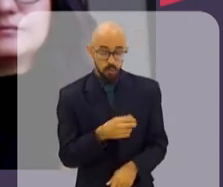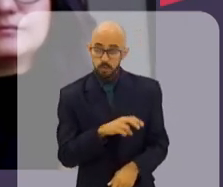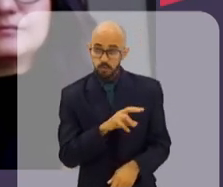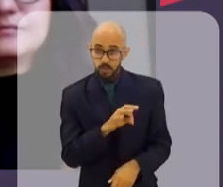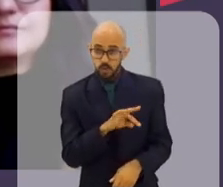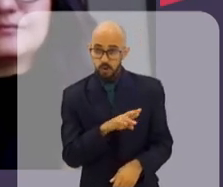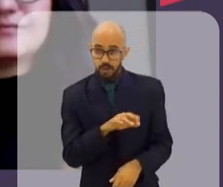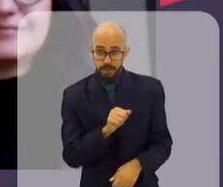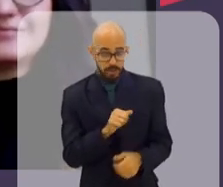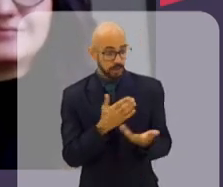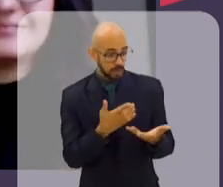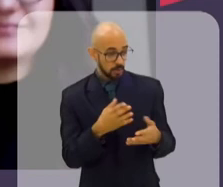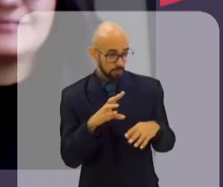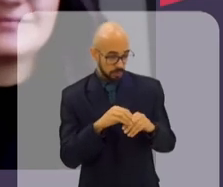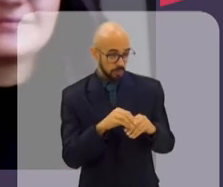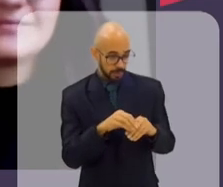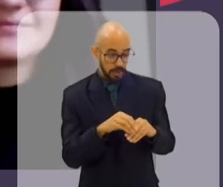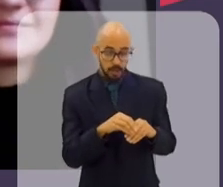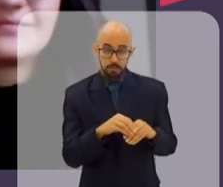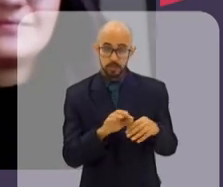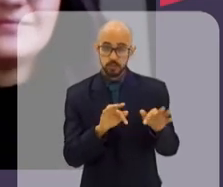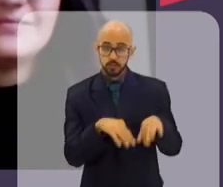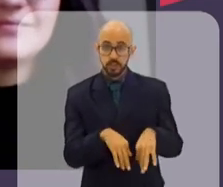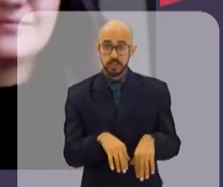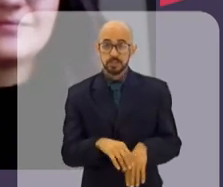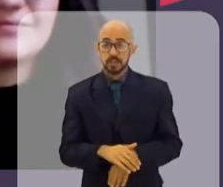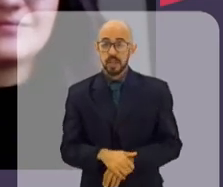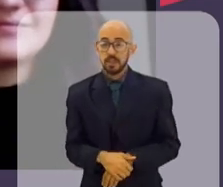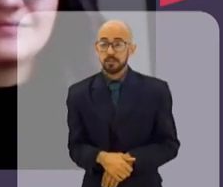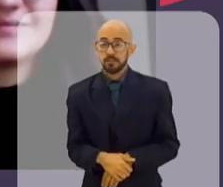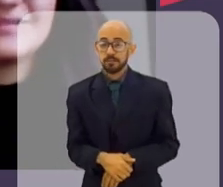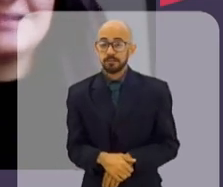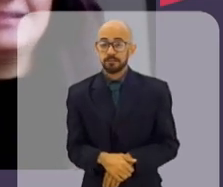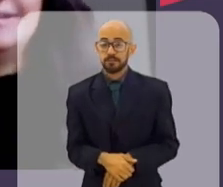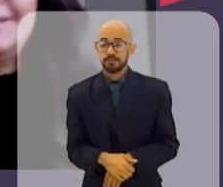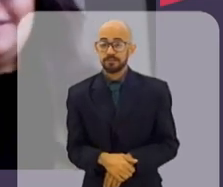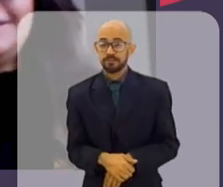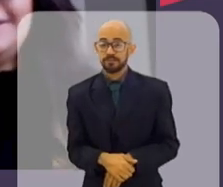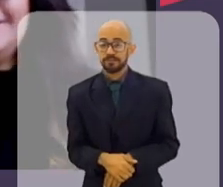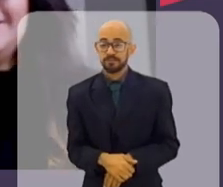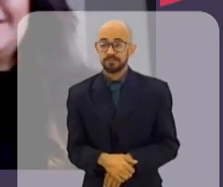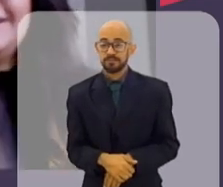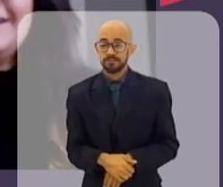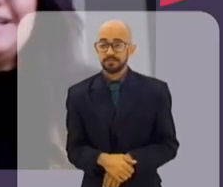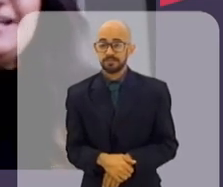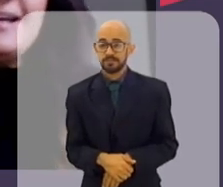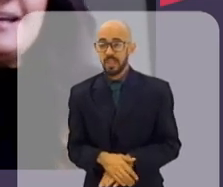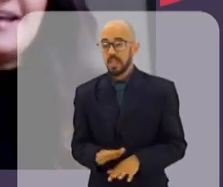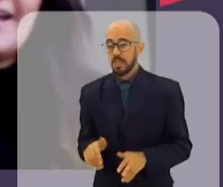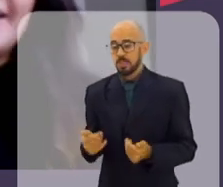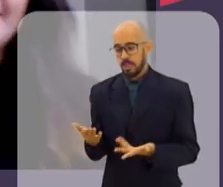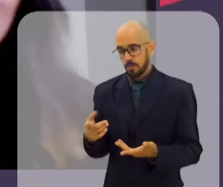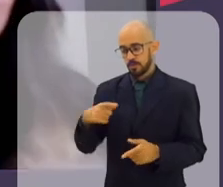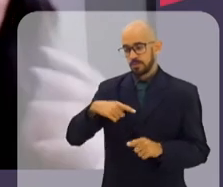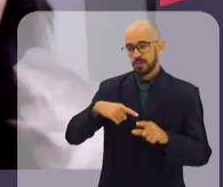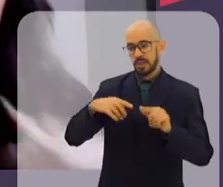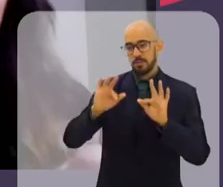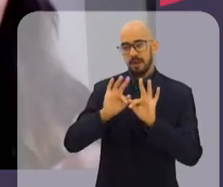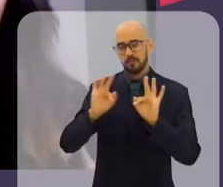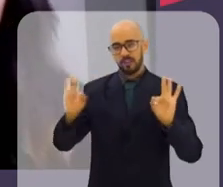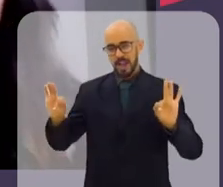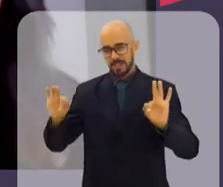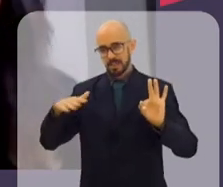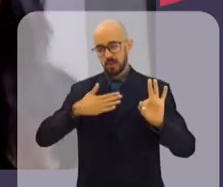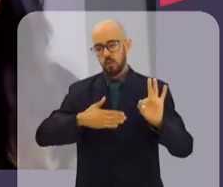Excelente. Vitória quer falar um pouquinho para fechar esse assunto? Tem uma frase